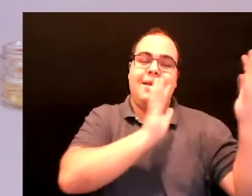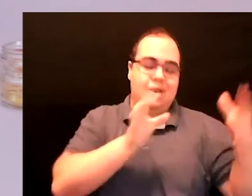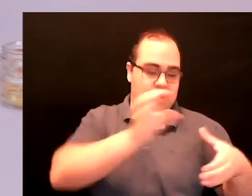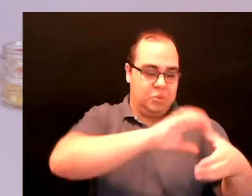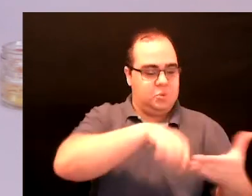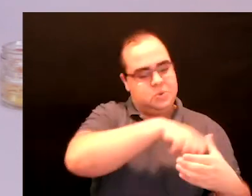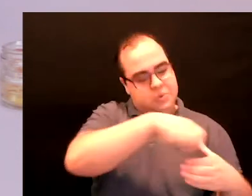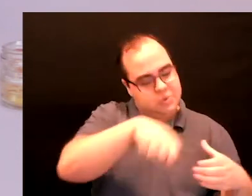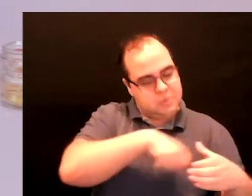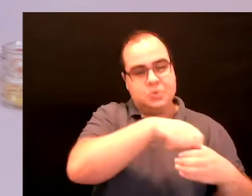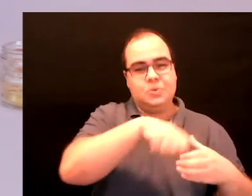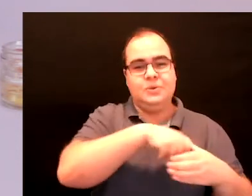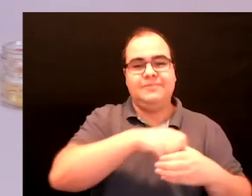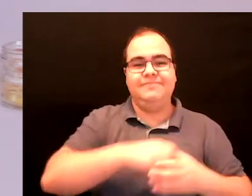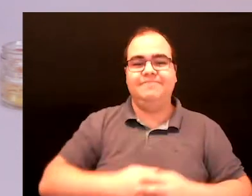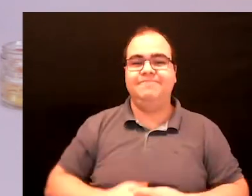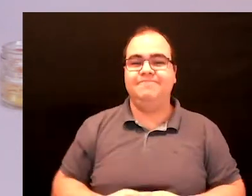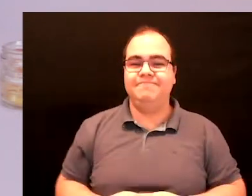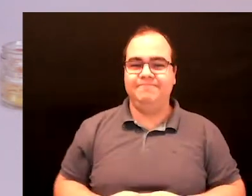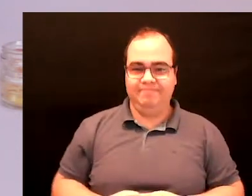glitter.